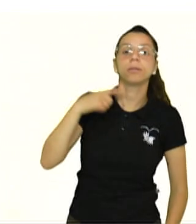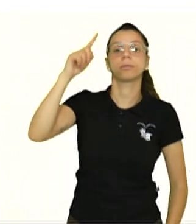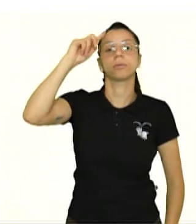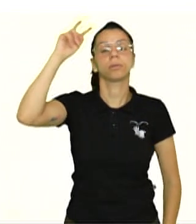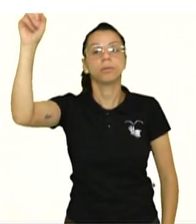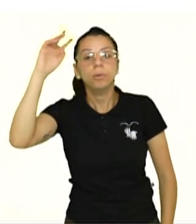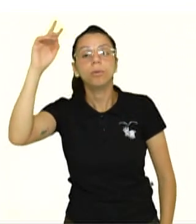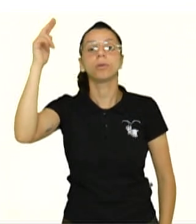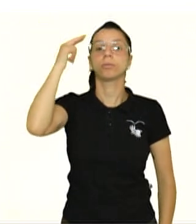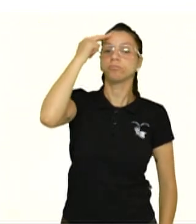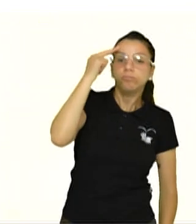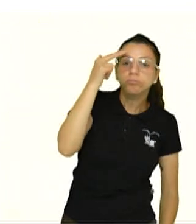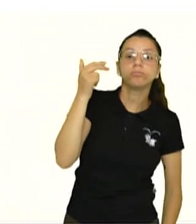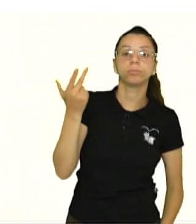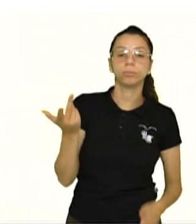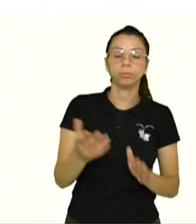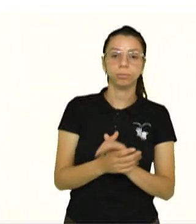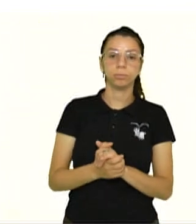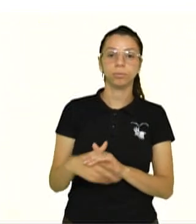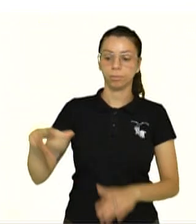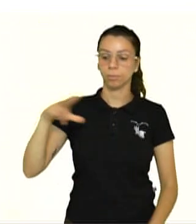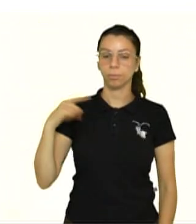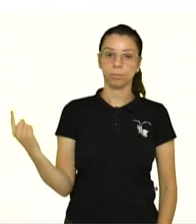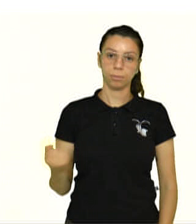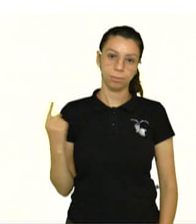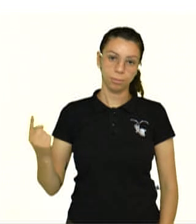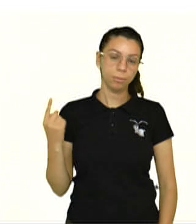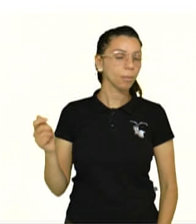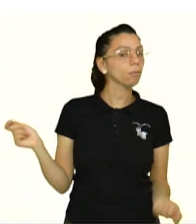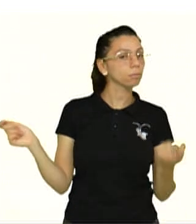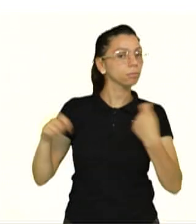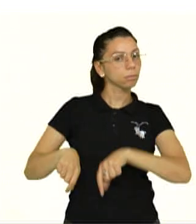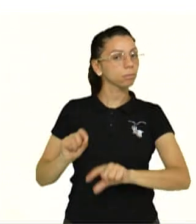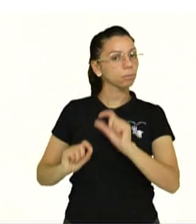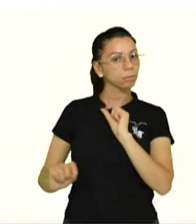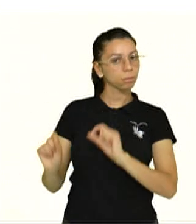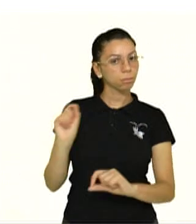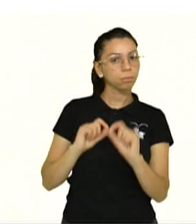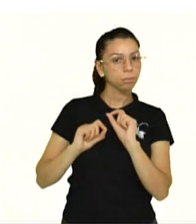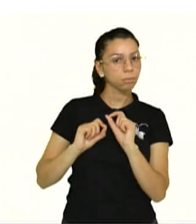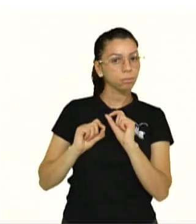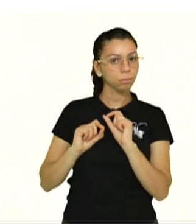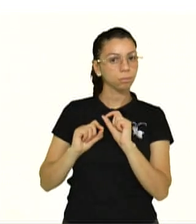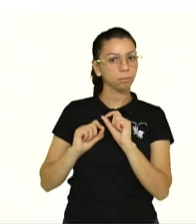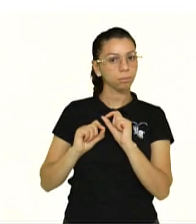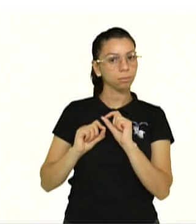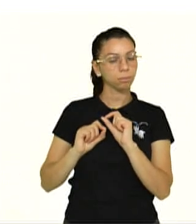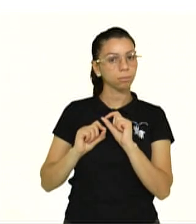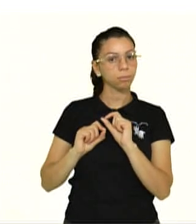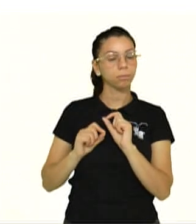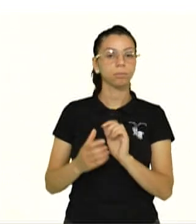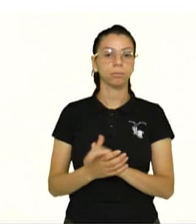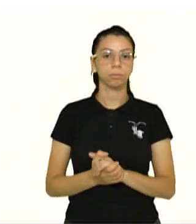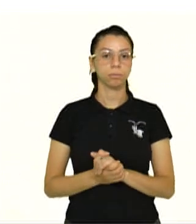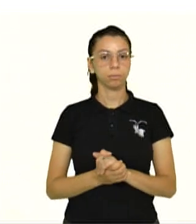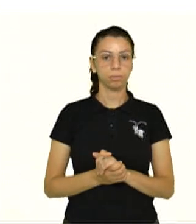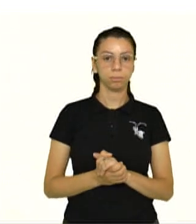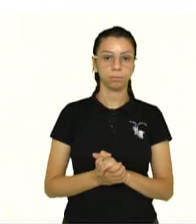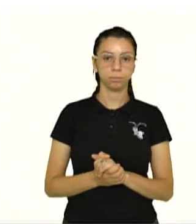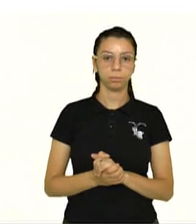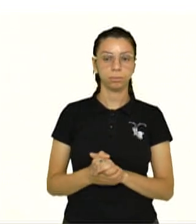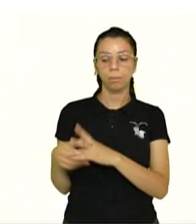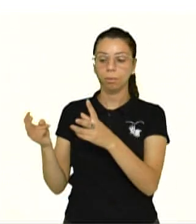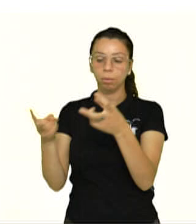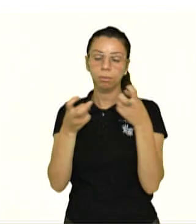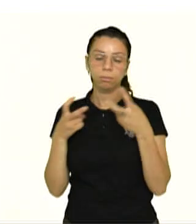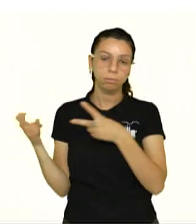né? A individualidade necessita do entorno, entretanto, né, para ser